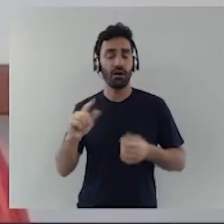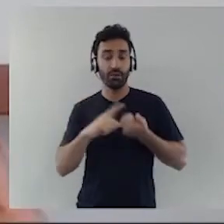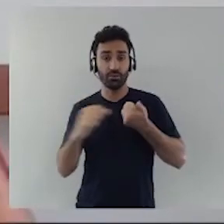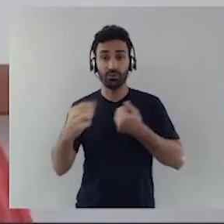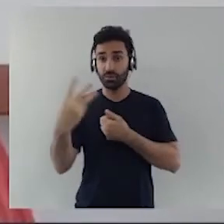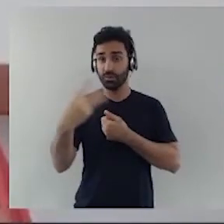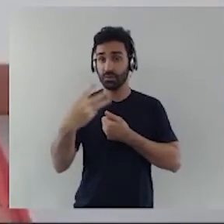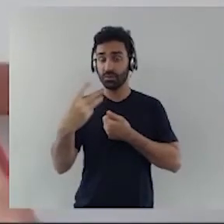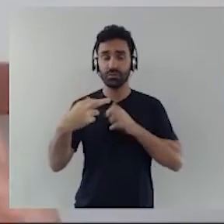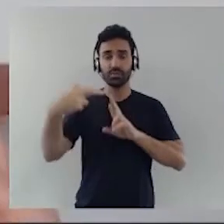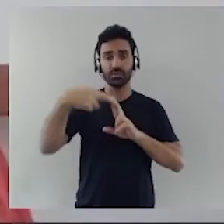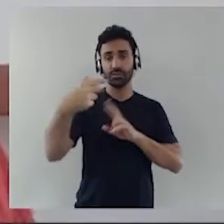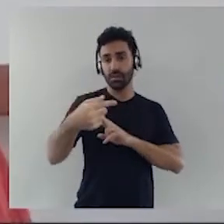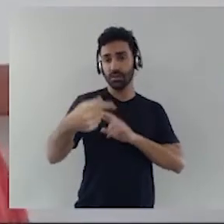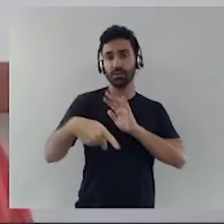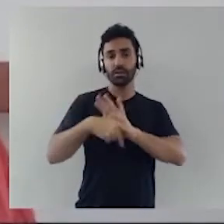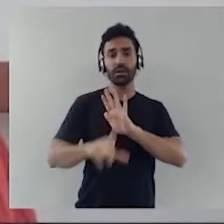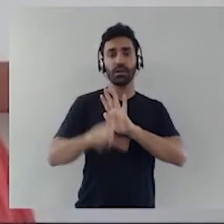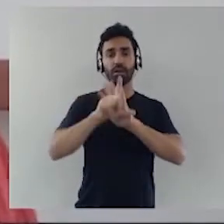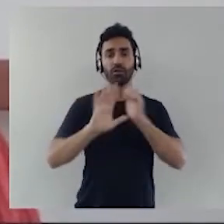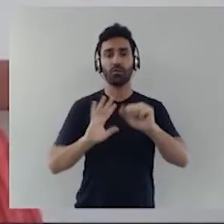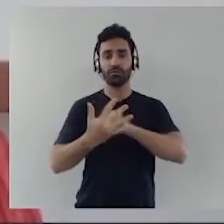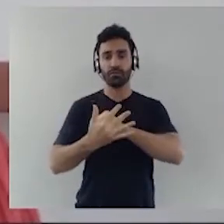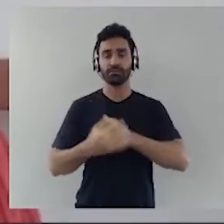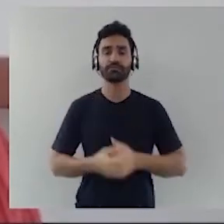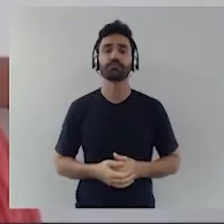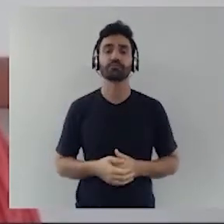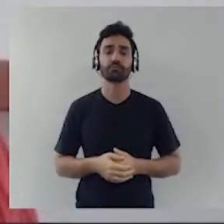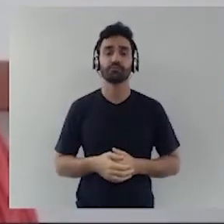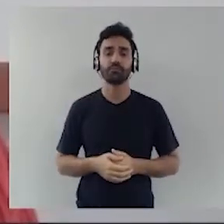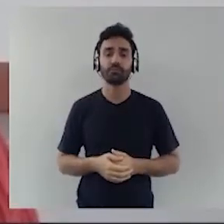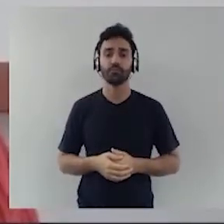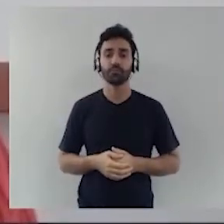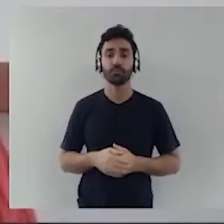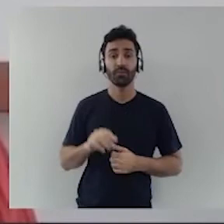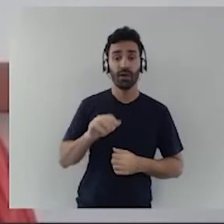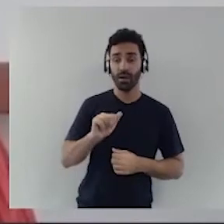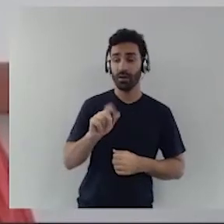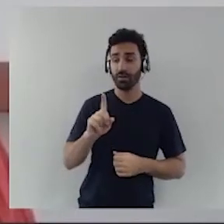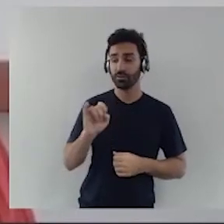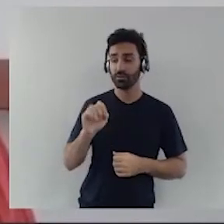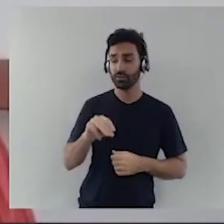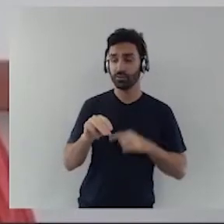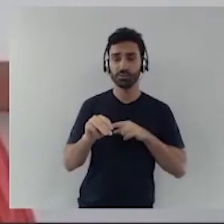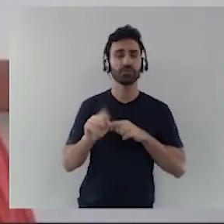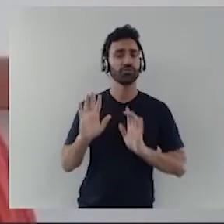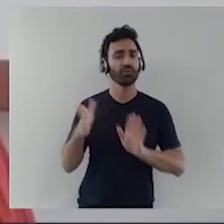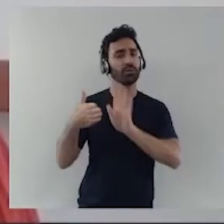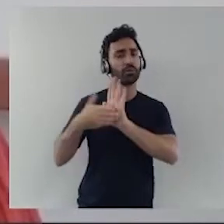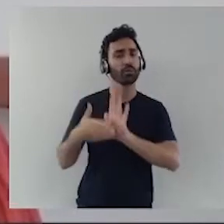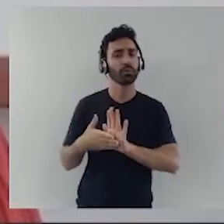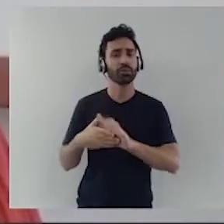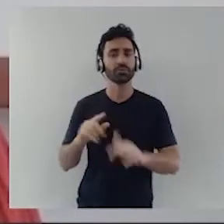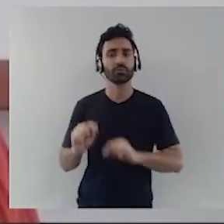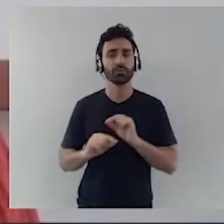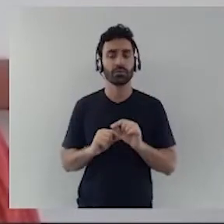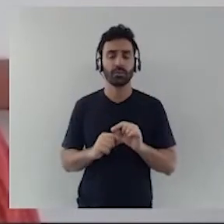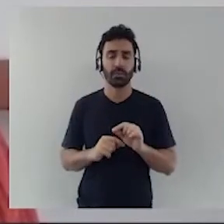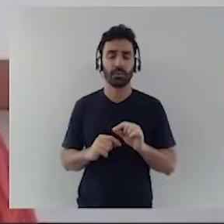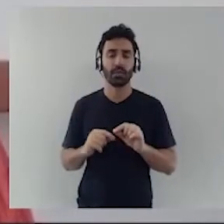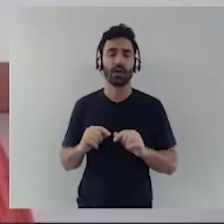3º inciso 7º da lei do convívio essa ação direta de inconstitucionalidade ela foi proposta